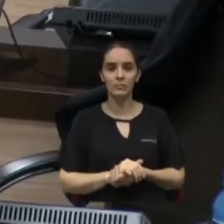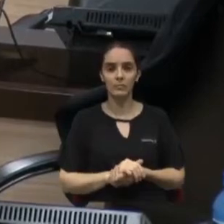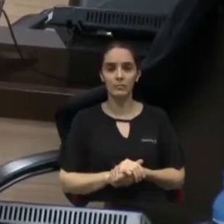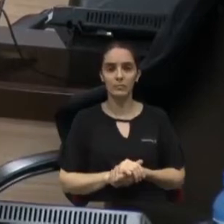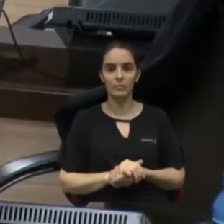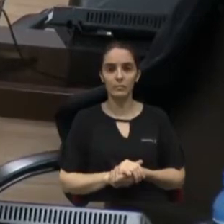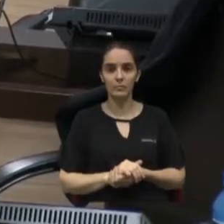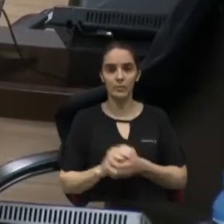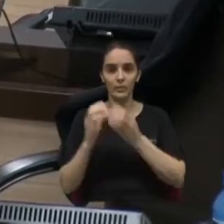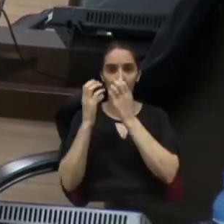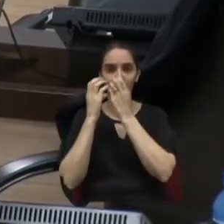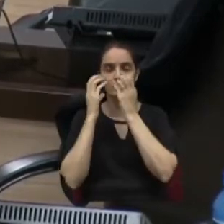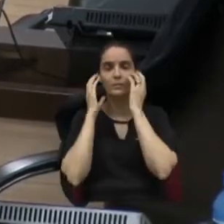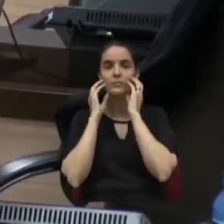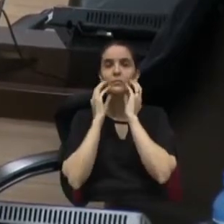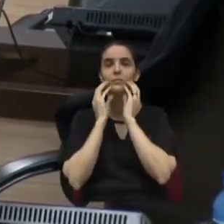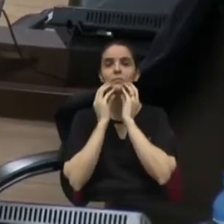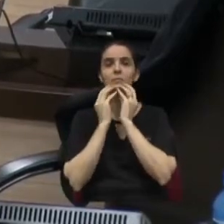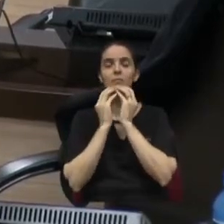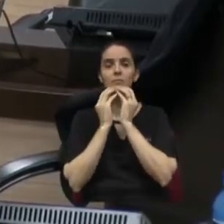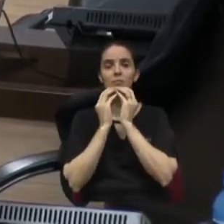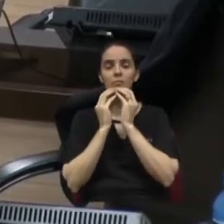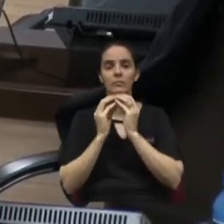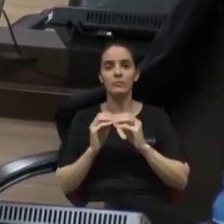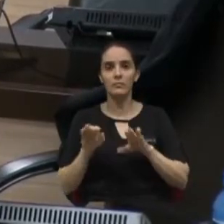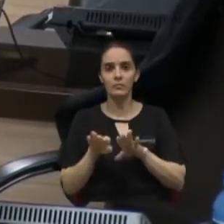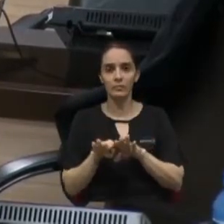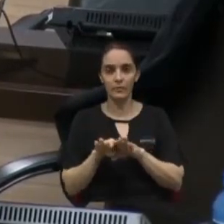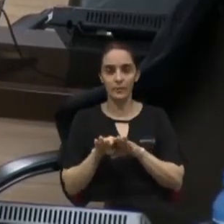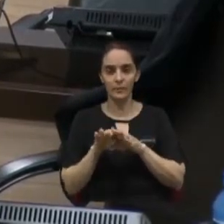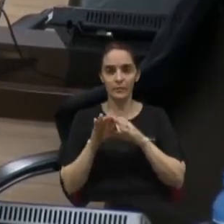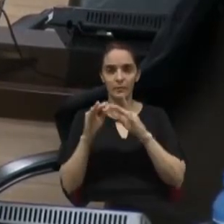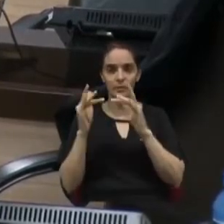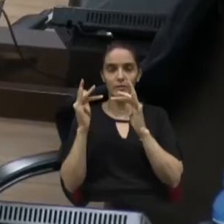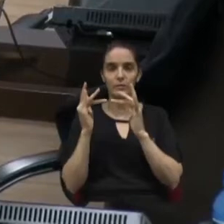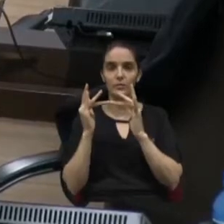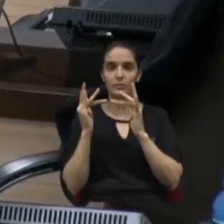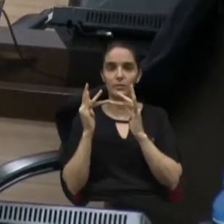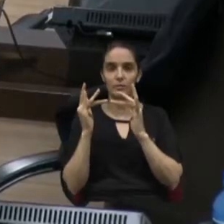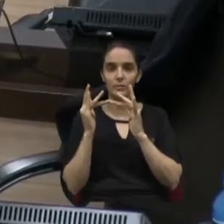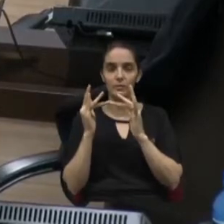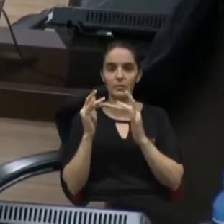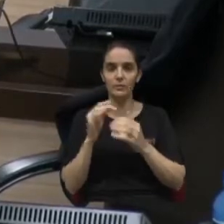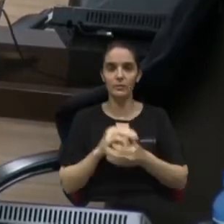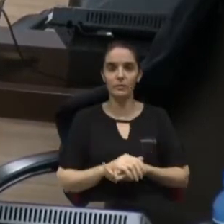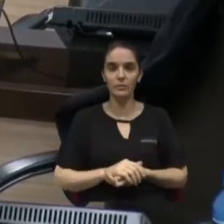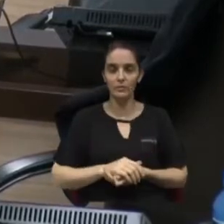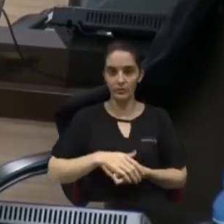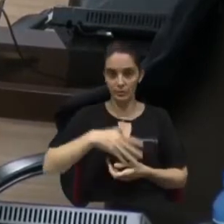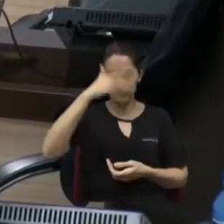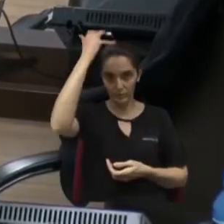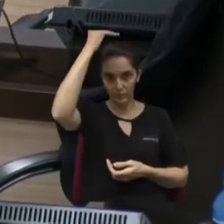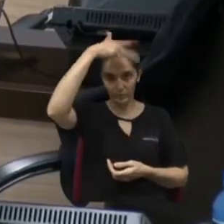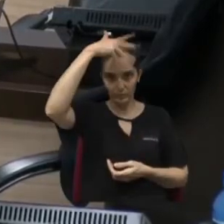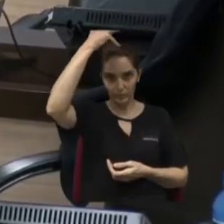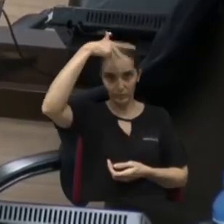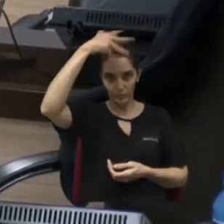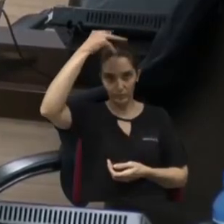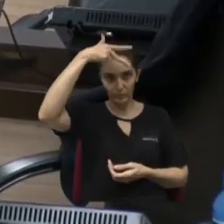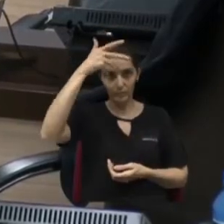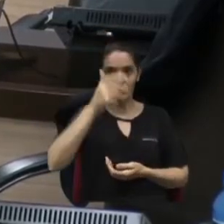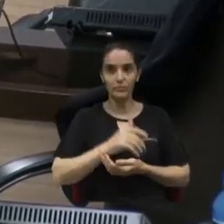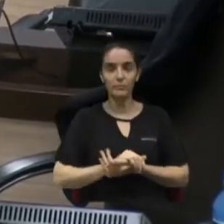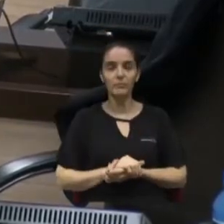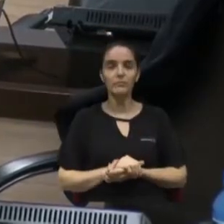vereador Mir do Lanche, que também fez contato ainda na quinta-feira, vereadora Érica Tanque,